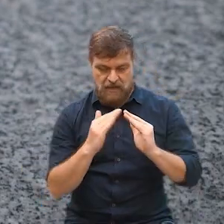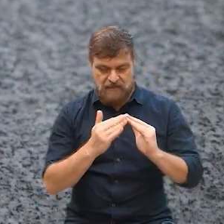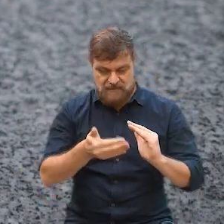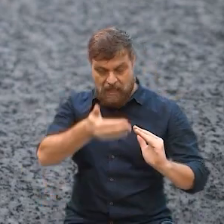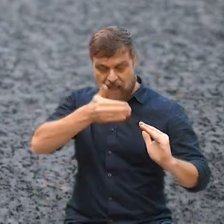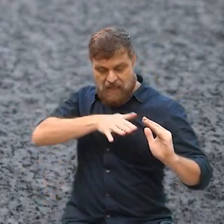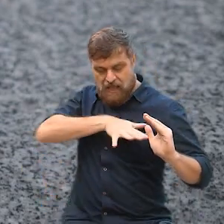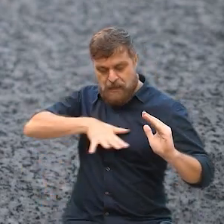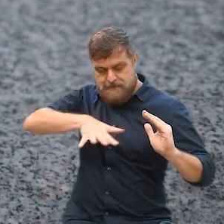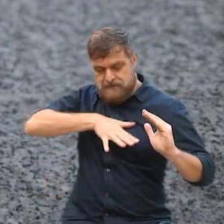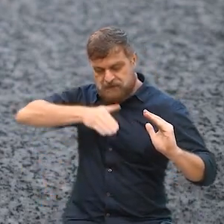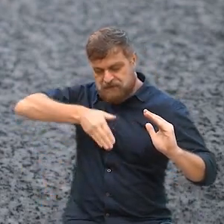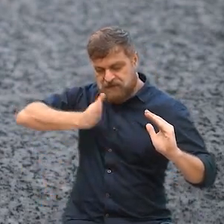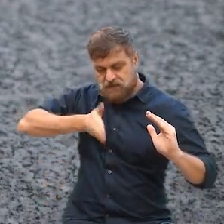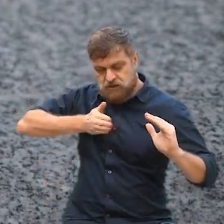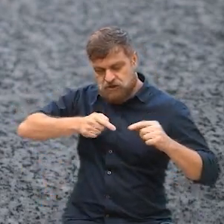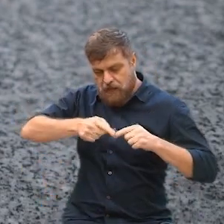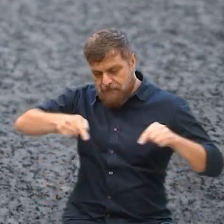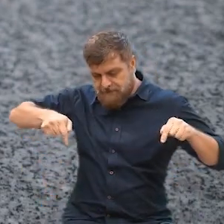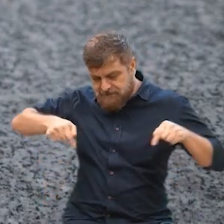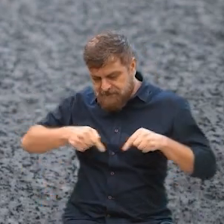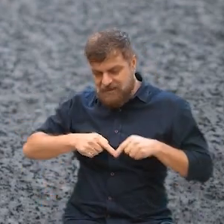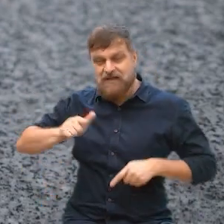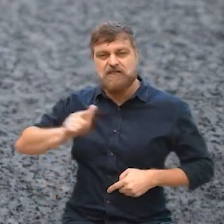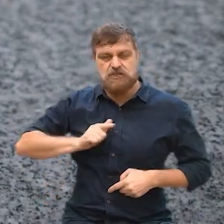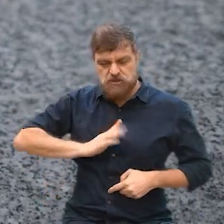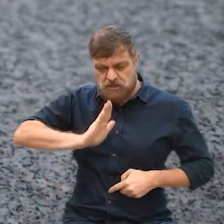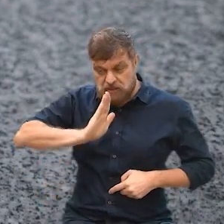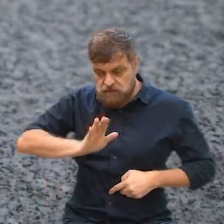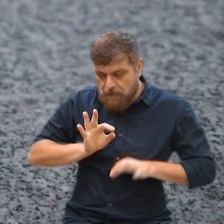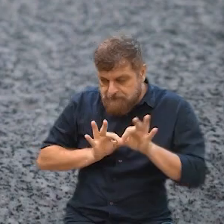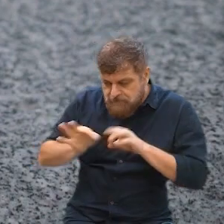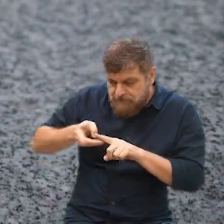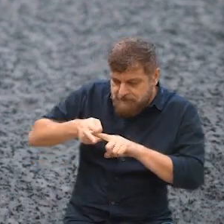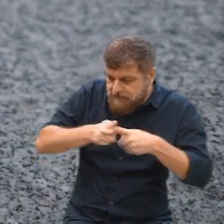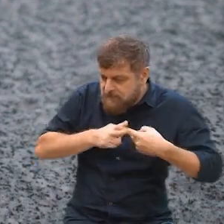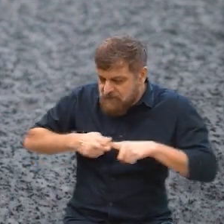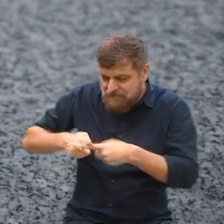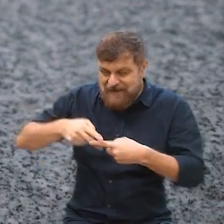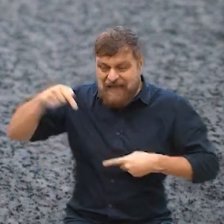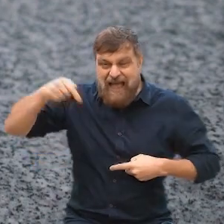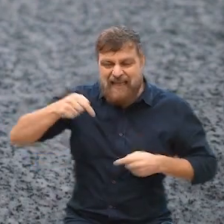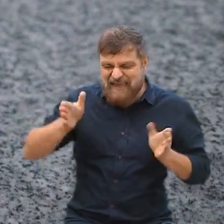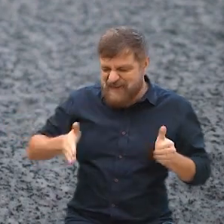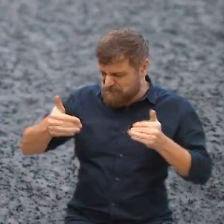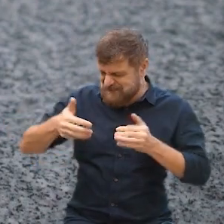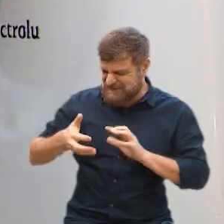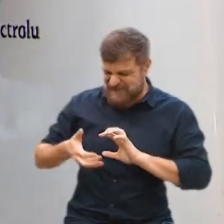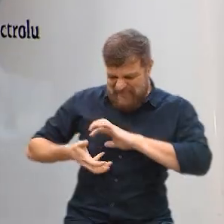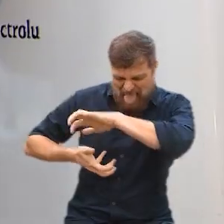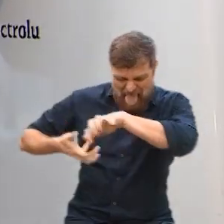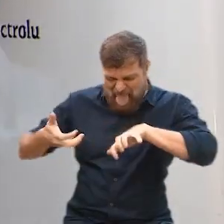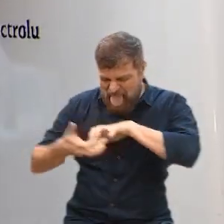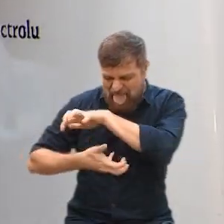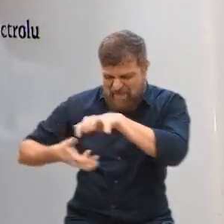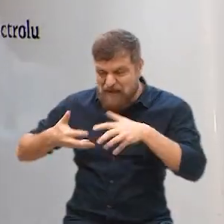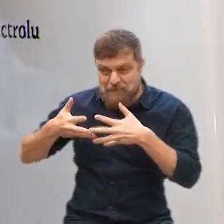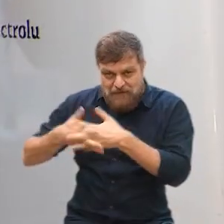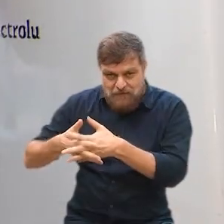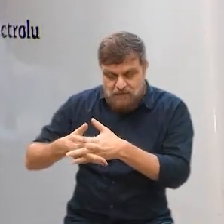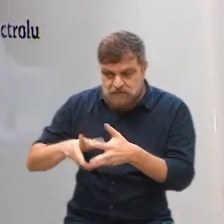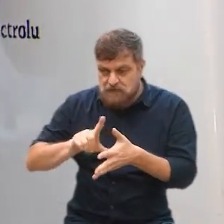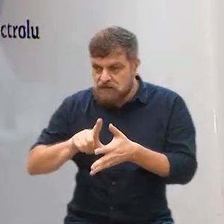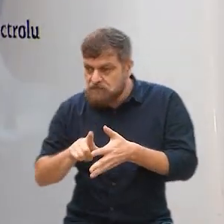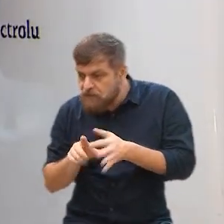casa, que já existia antes da gente construir a casa, e que era um quartinho de bagunça, e que depois